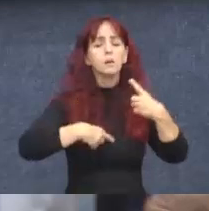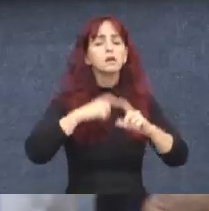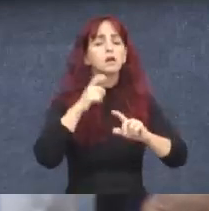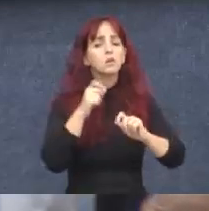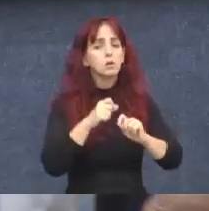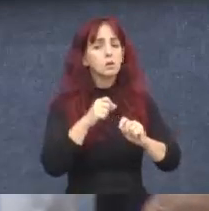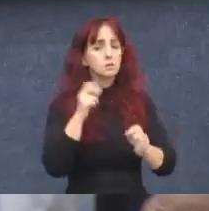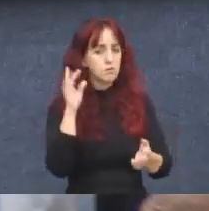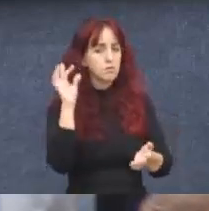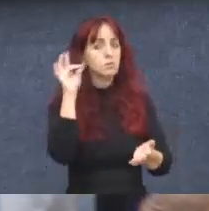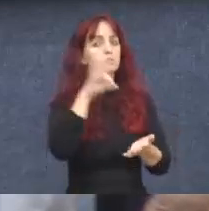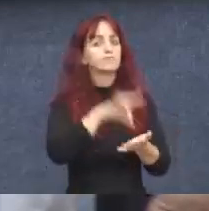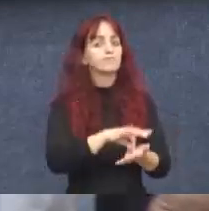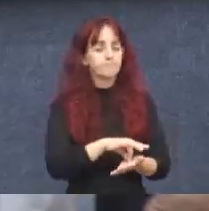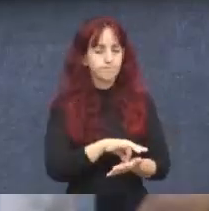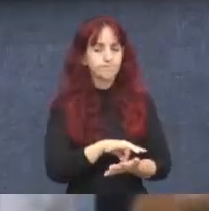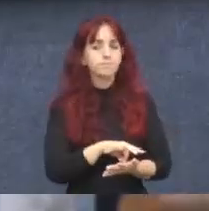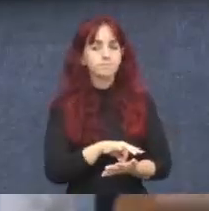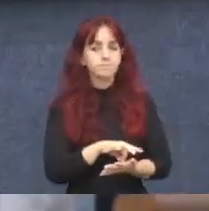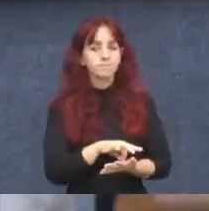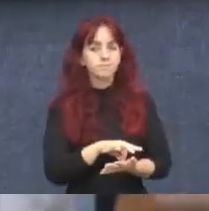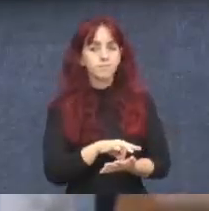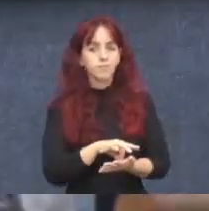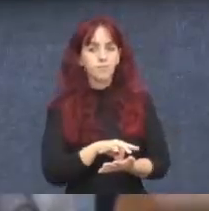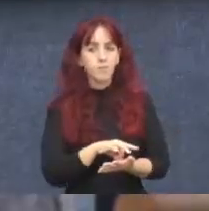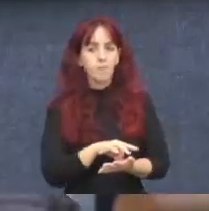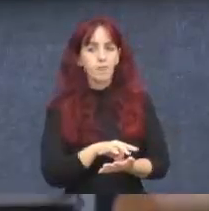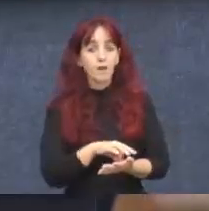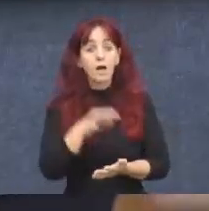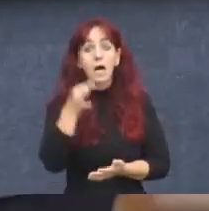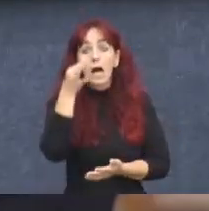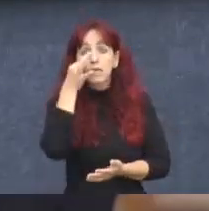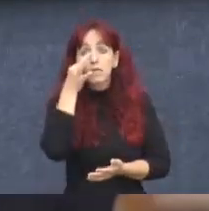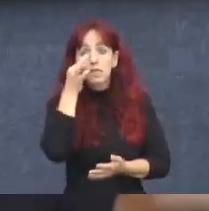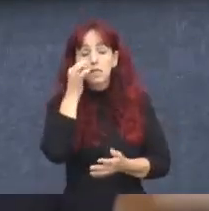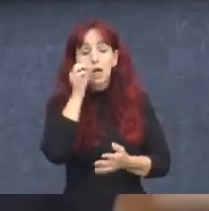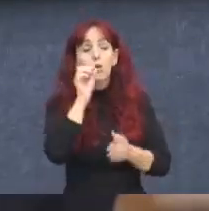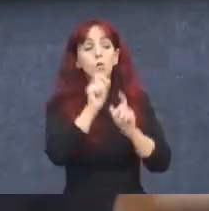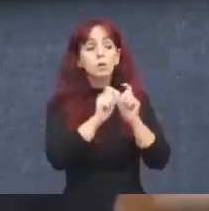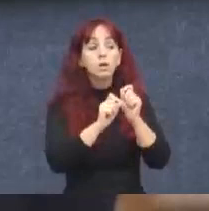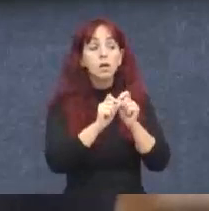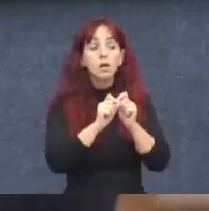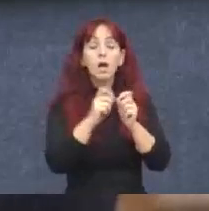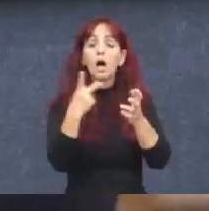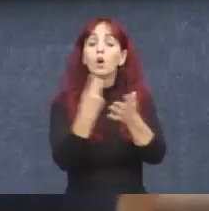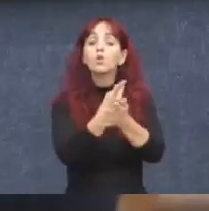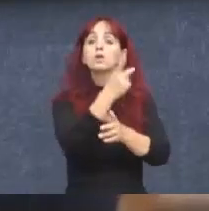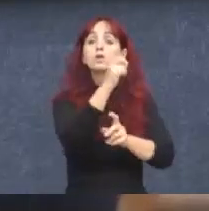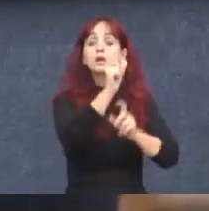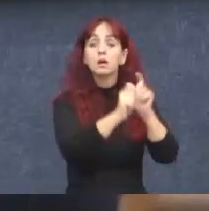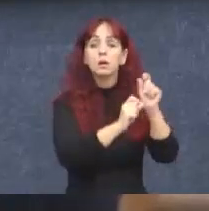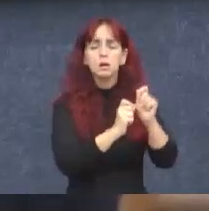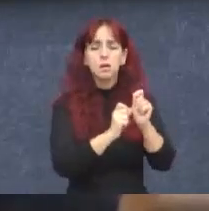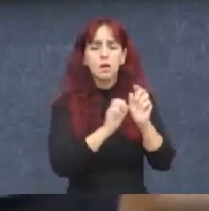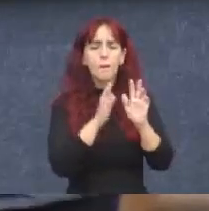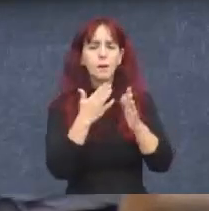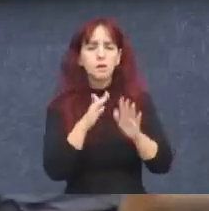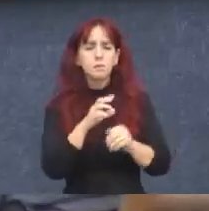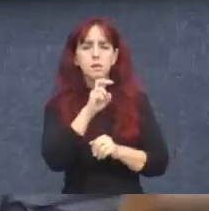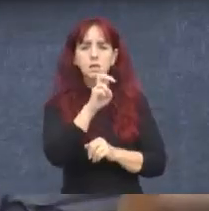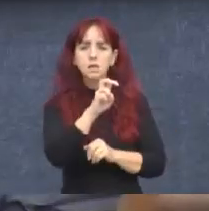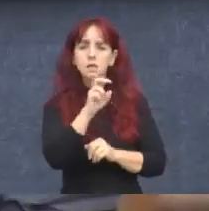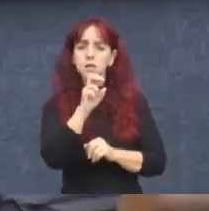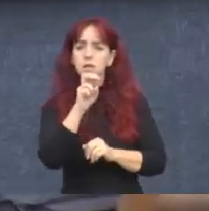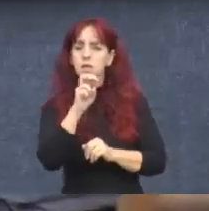fato. Vejam bem, eu quero que vocês se atentem a esse fato. Cerca de